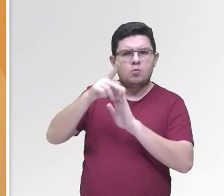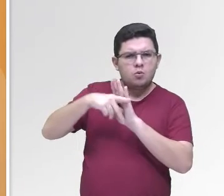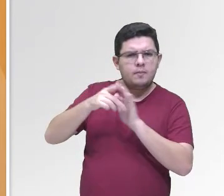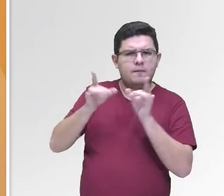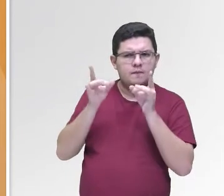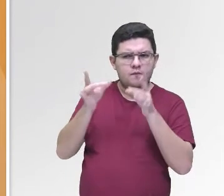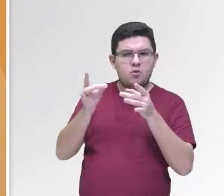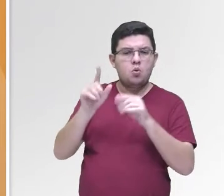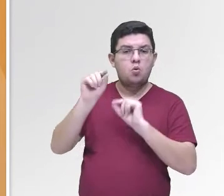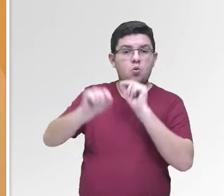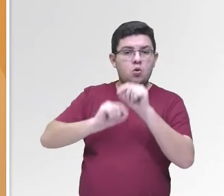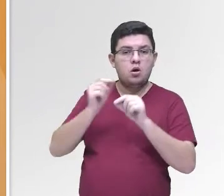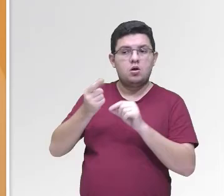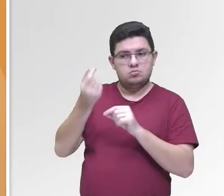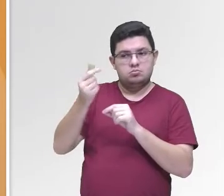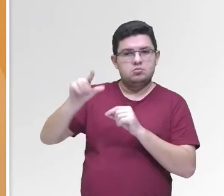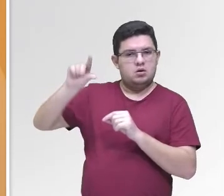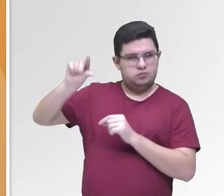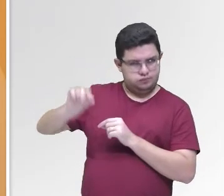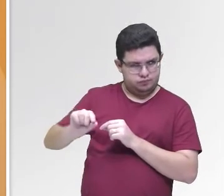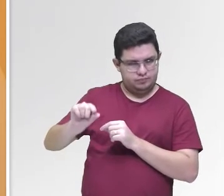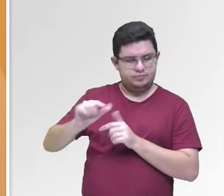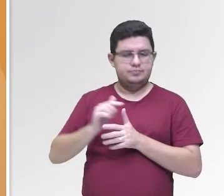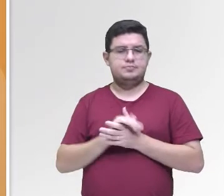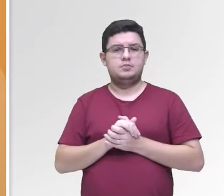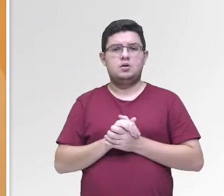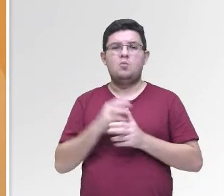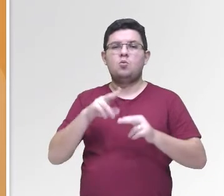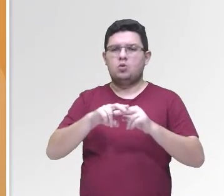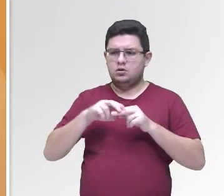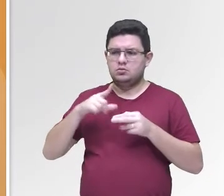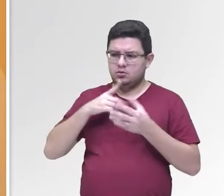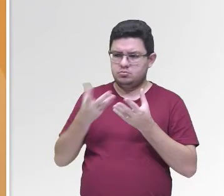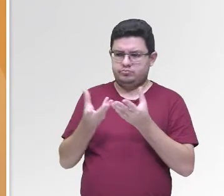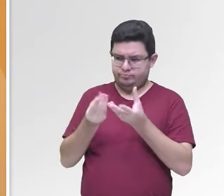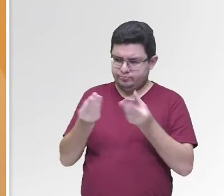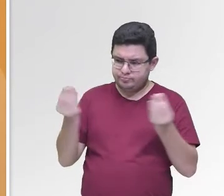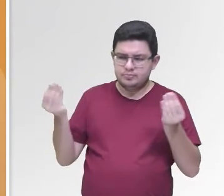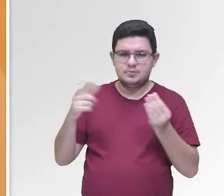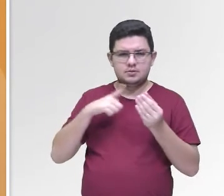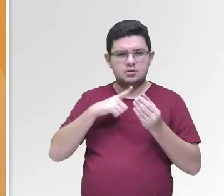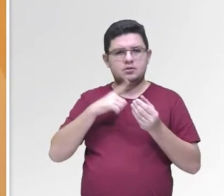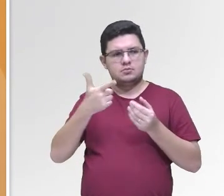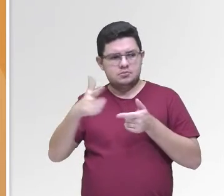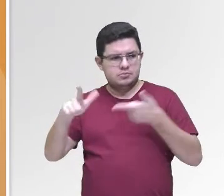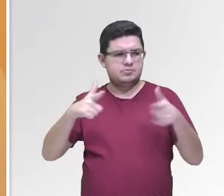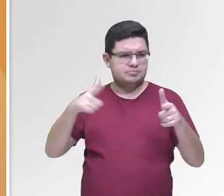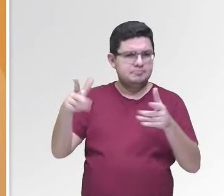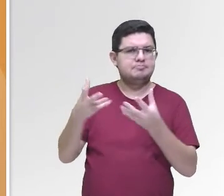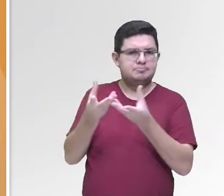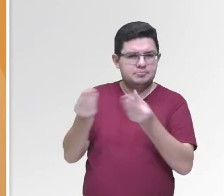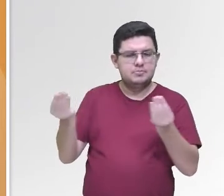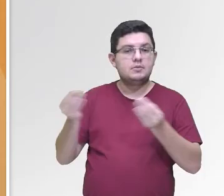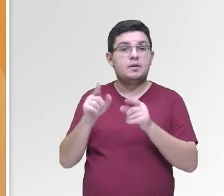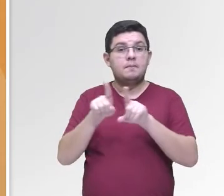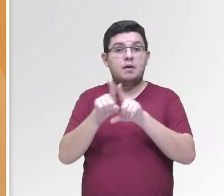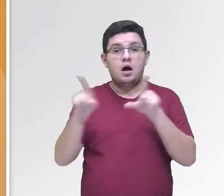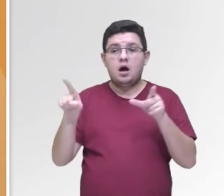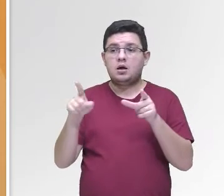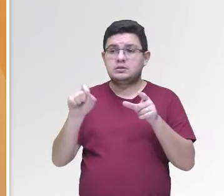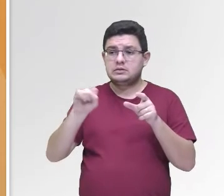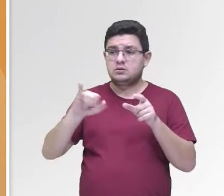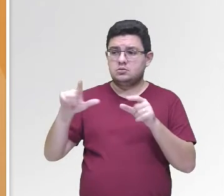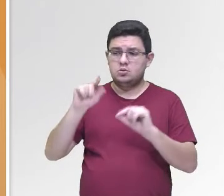o preço diminuirá, né? Porque tem muita concorrência. Mas a partir do momento que esse produto